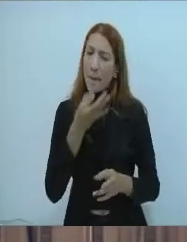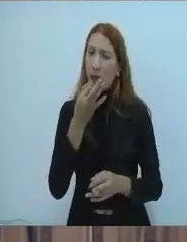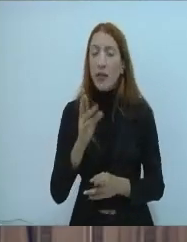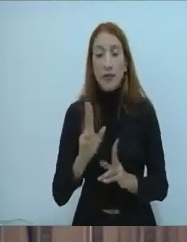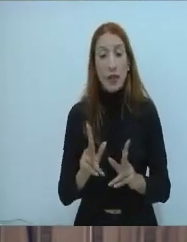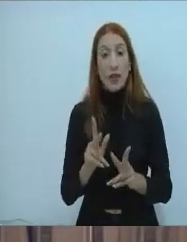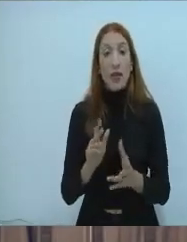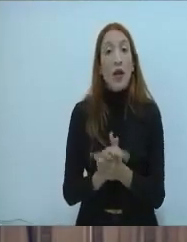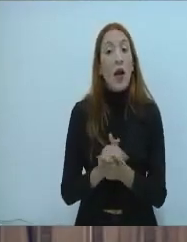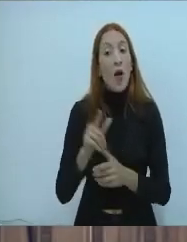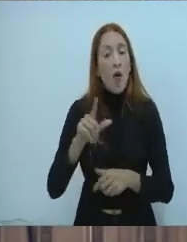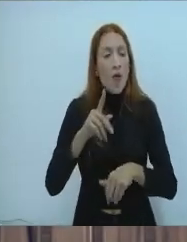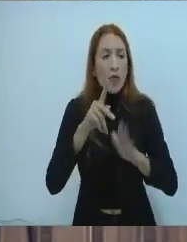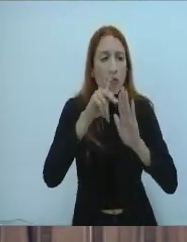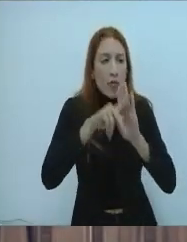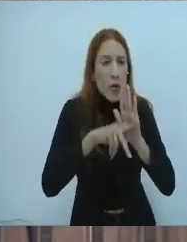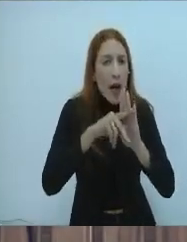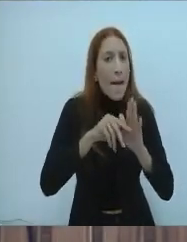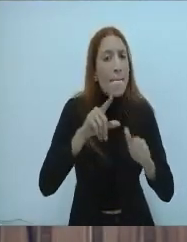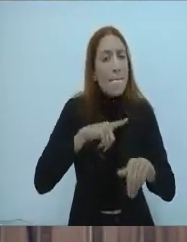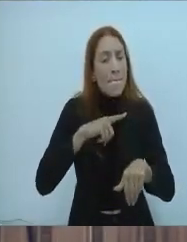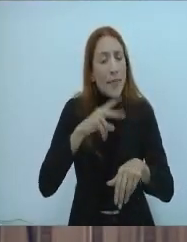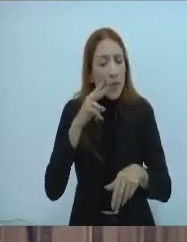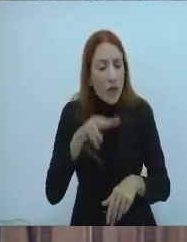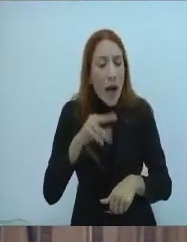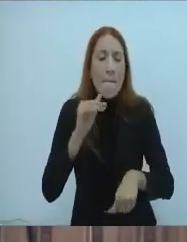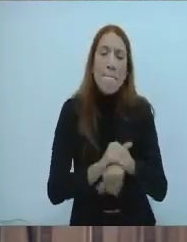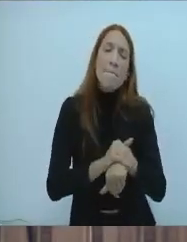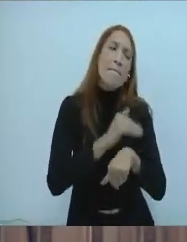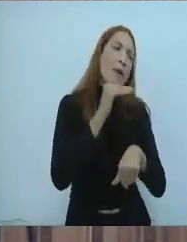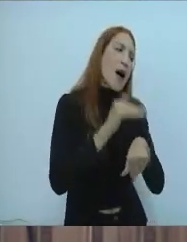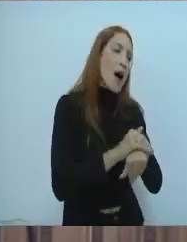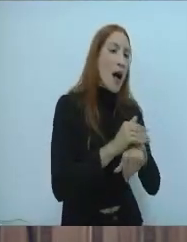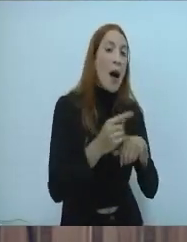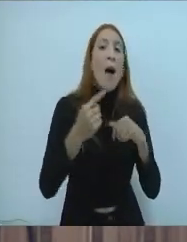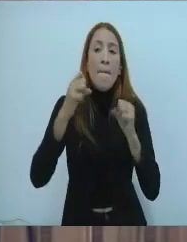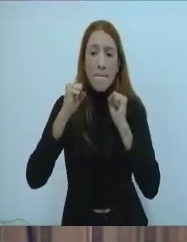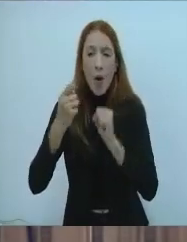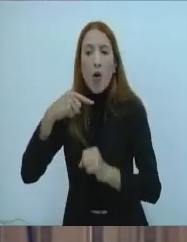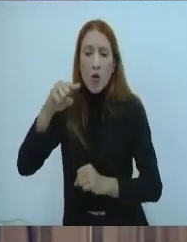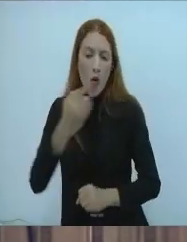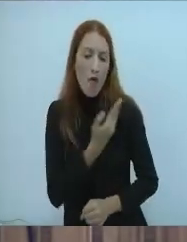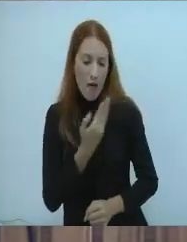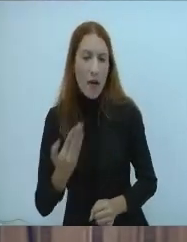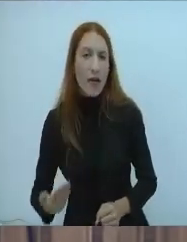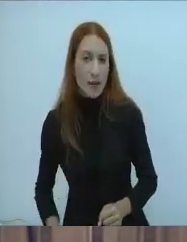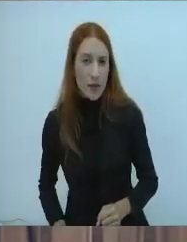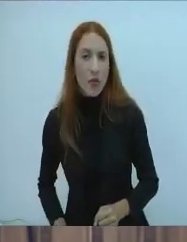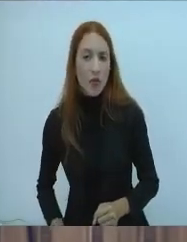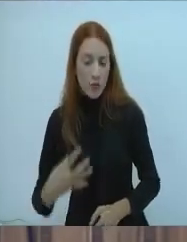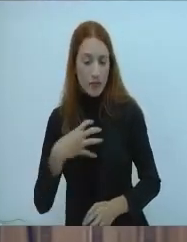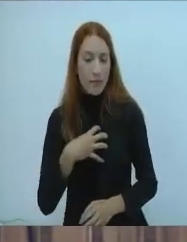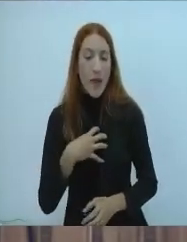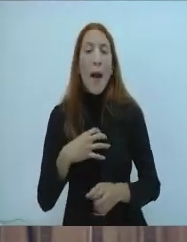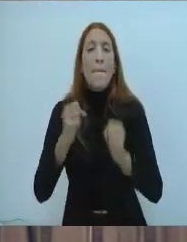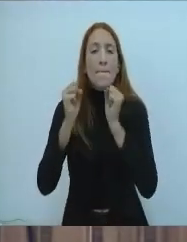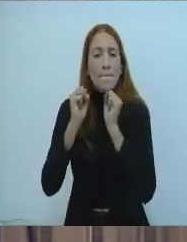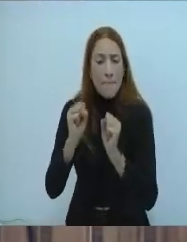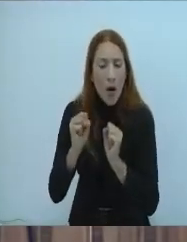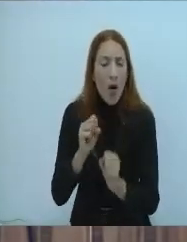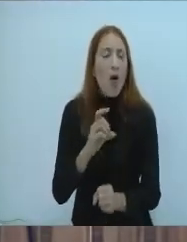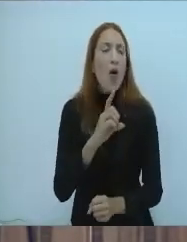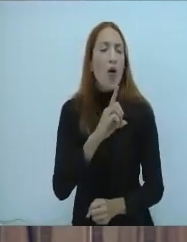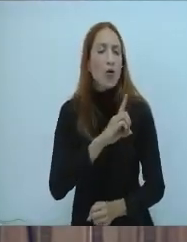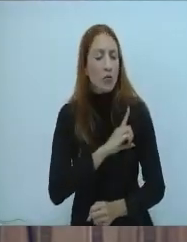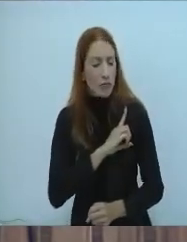o vereador é muito mais que fiscalizar o vereador também pode ir até o governador do estado pode até também ao deputado estadual